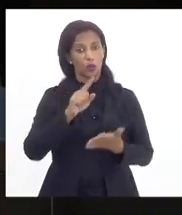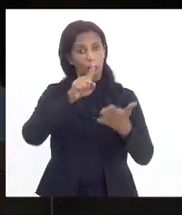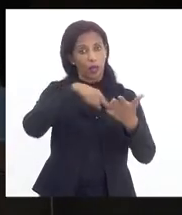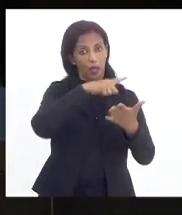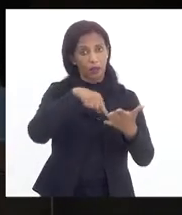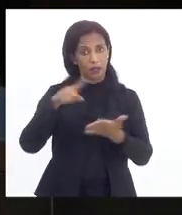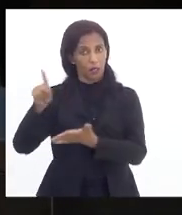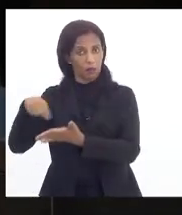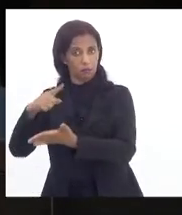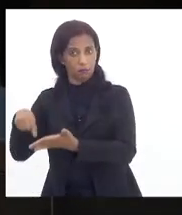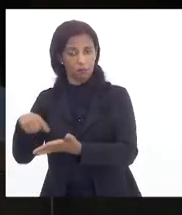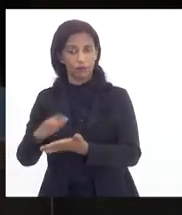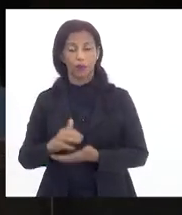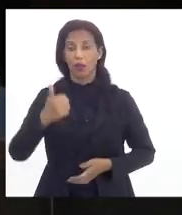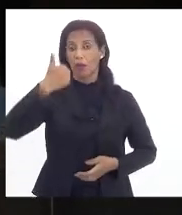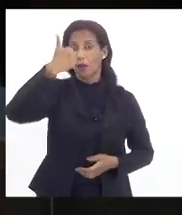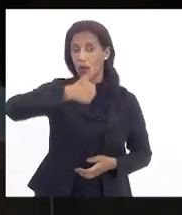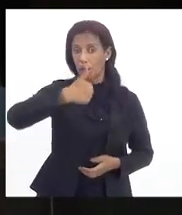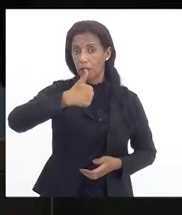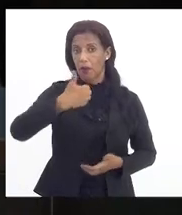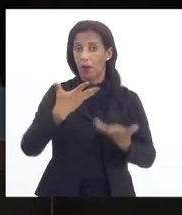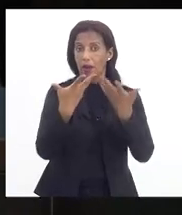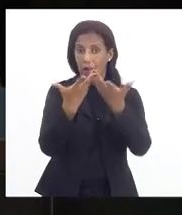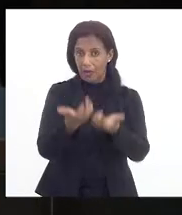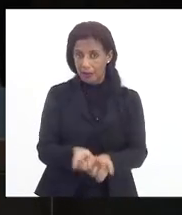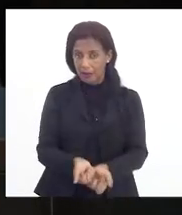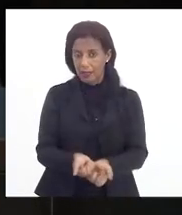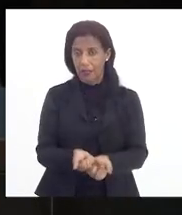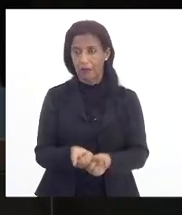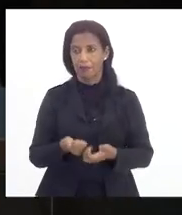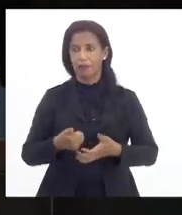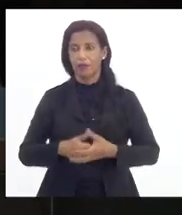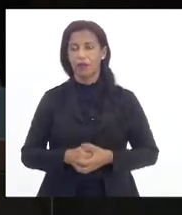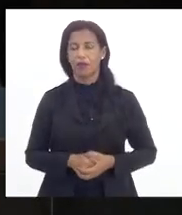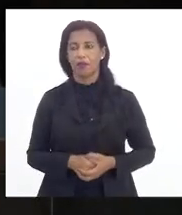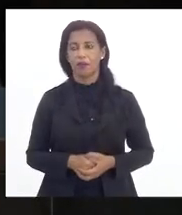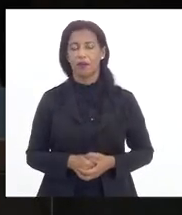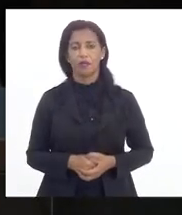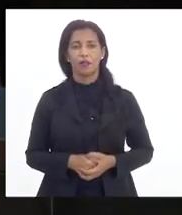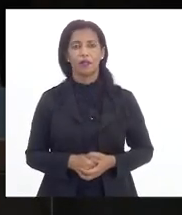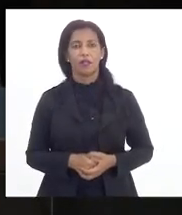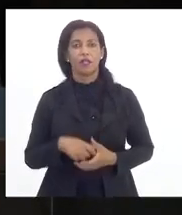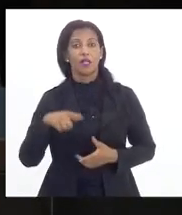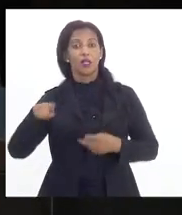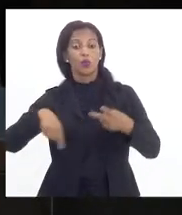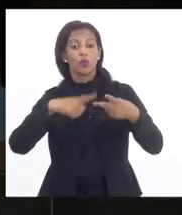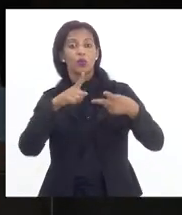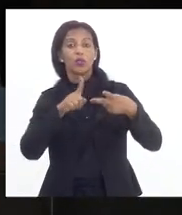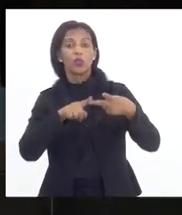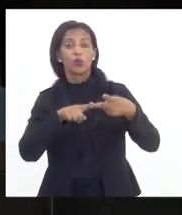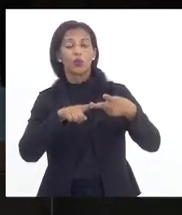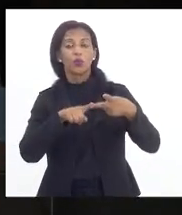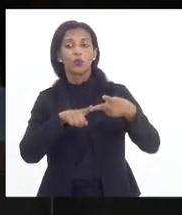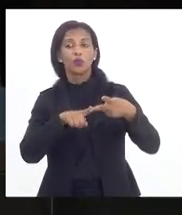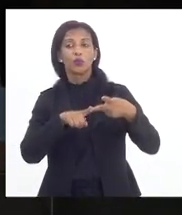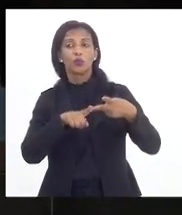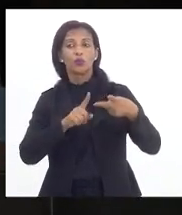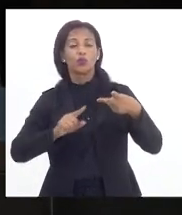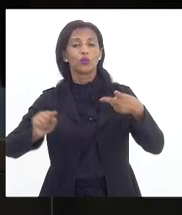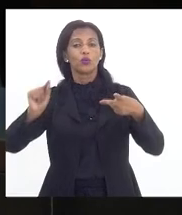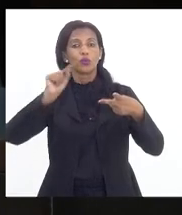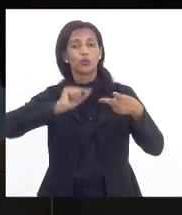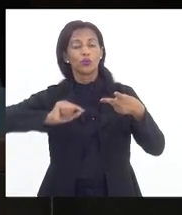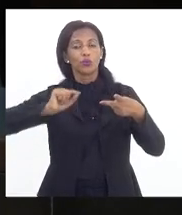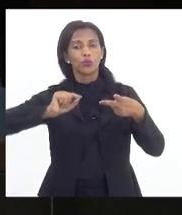benefícios o inciso primeiro permite então que assistindo são seja apenas para os novos no início do segundo o que